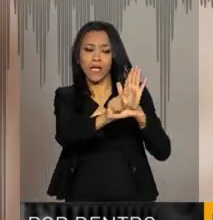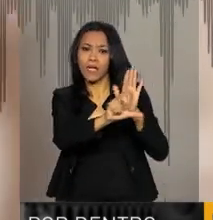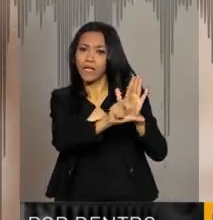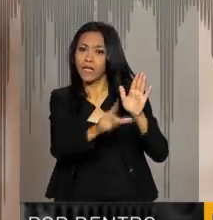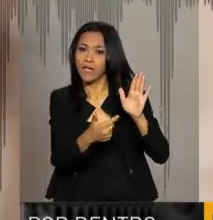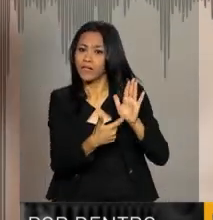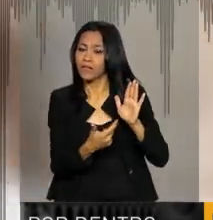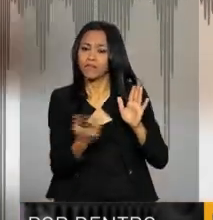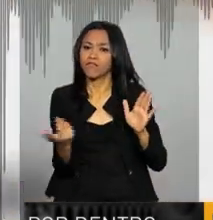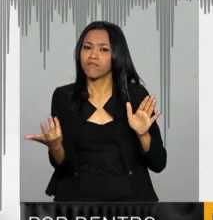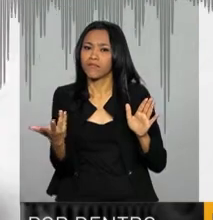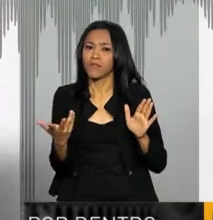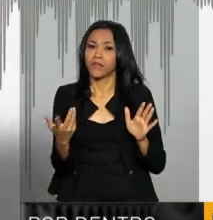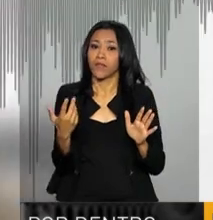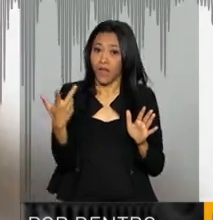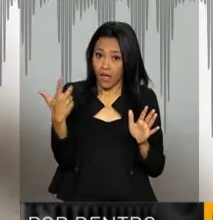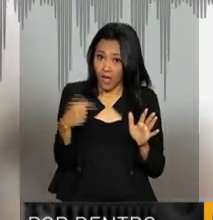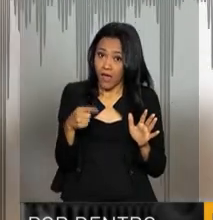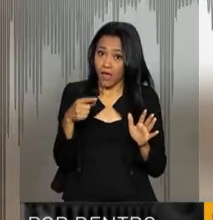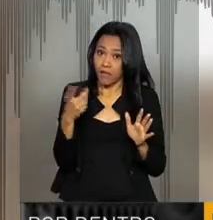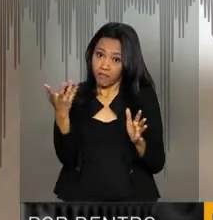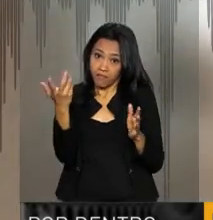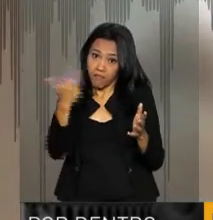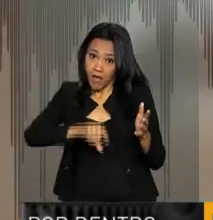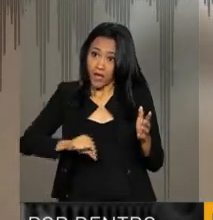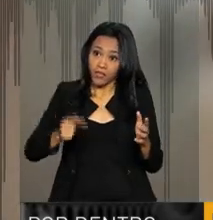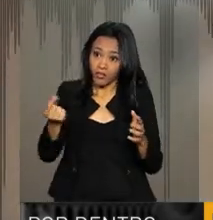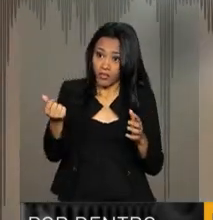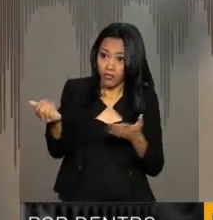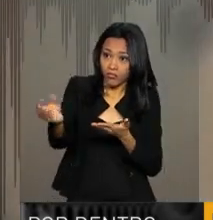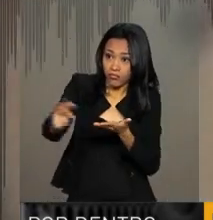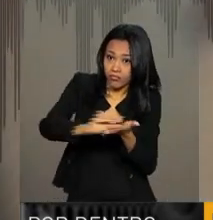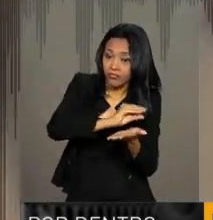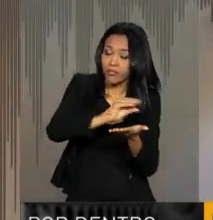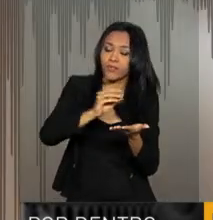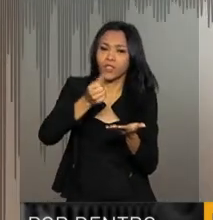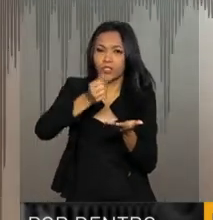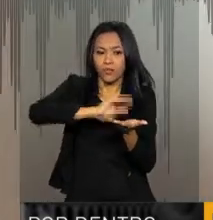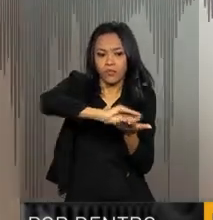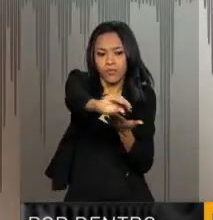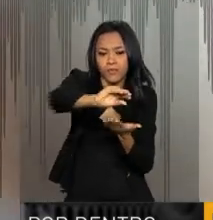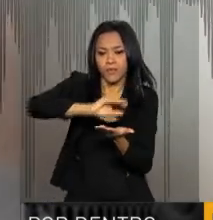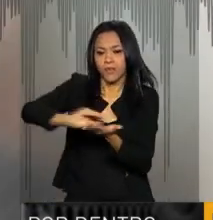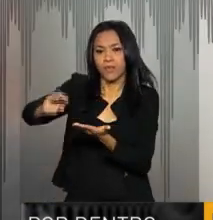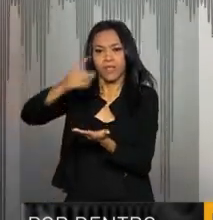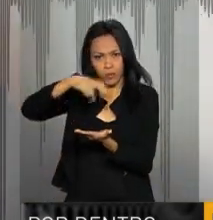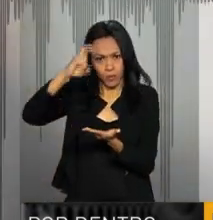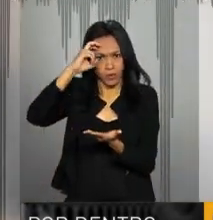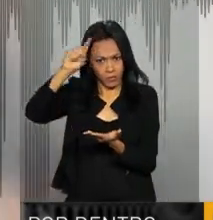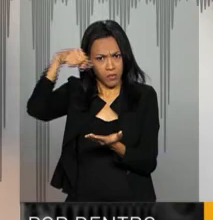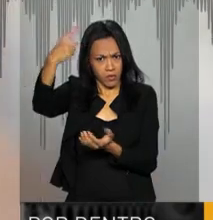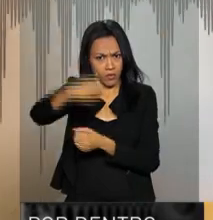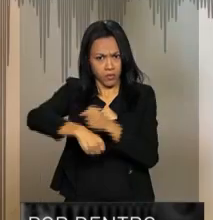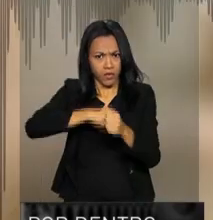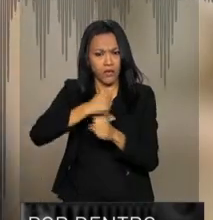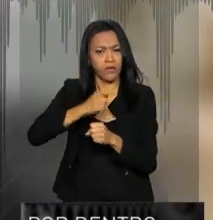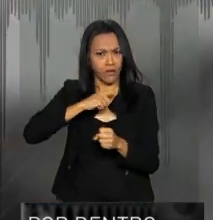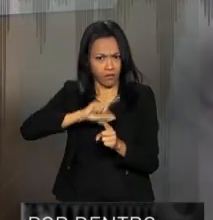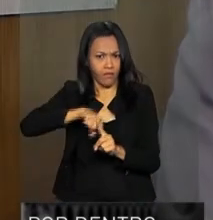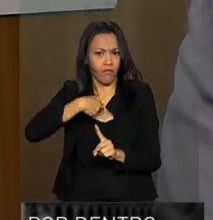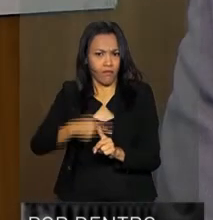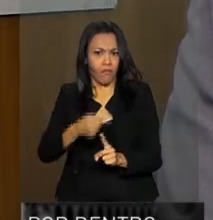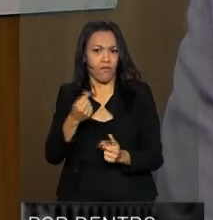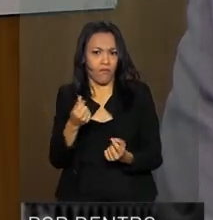perspectiva e se andaria mais recursos e demais repasses strada cor da cultura a partir do ano que vem sim dani